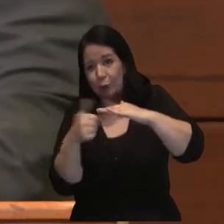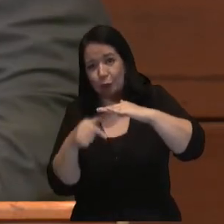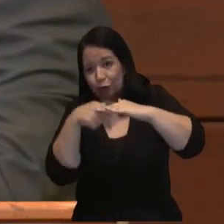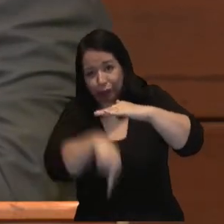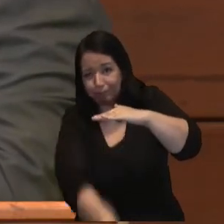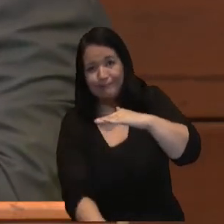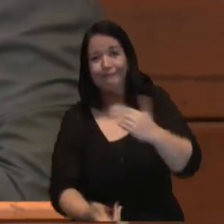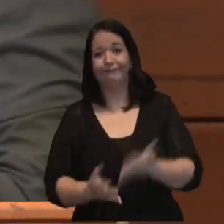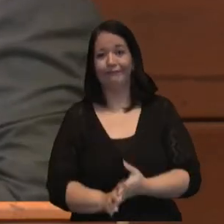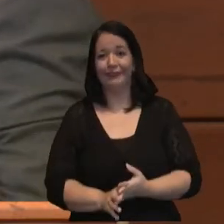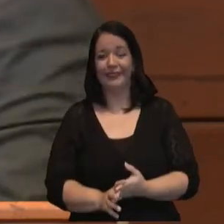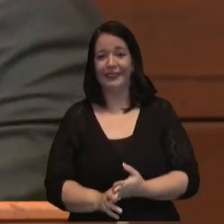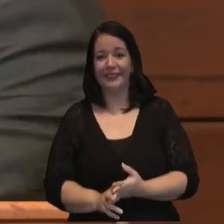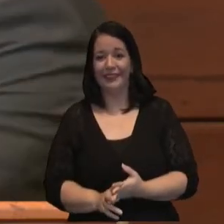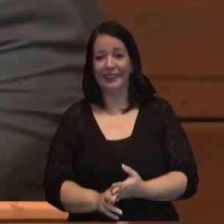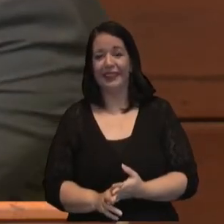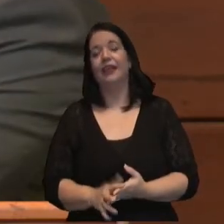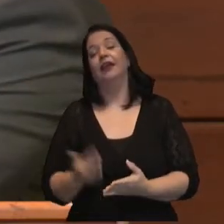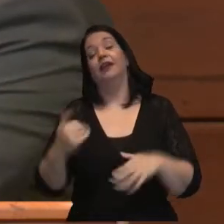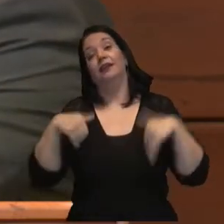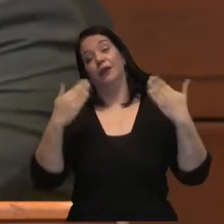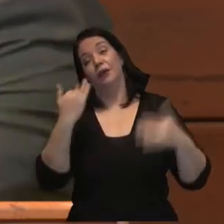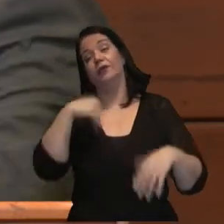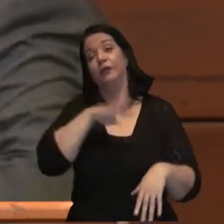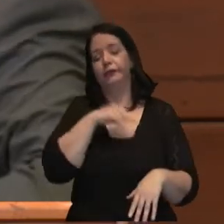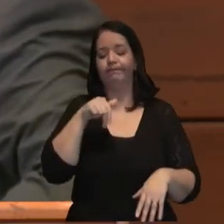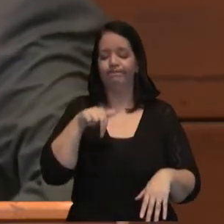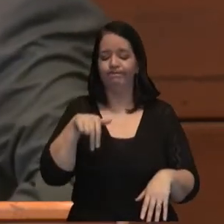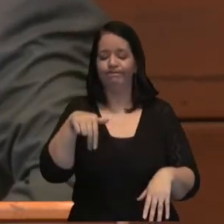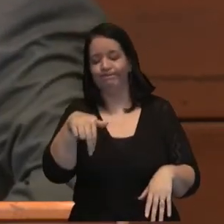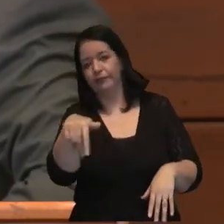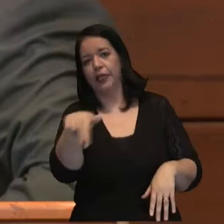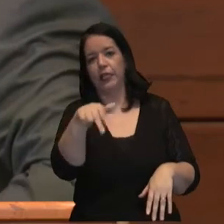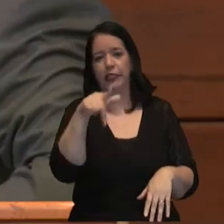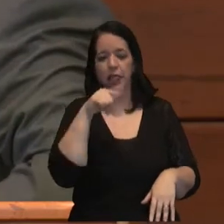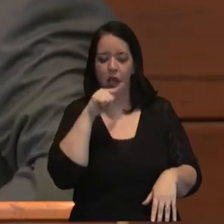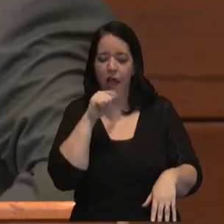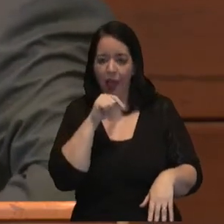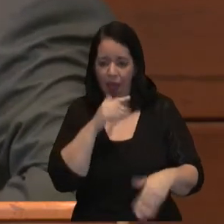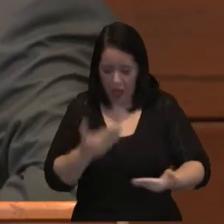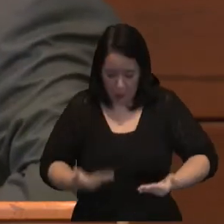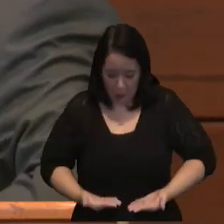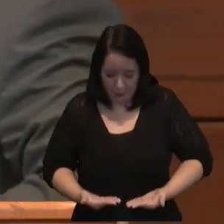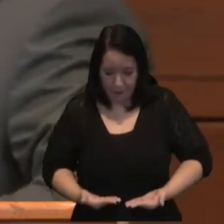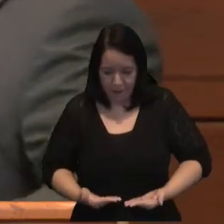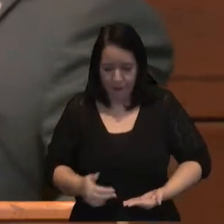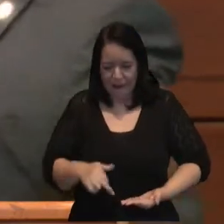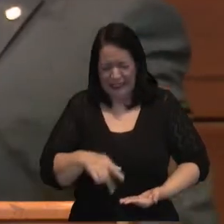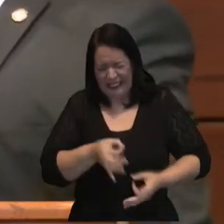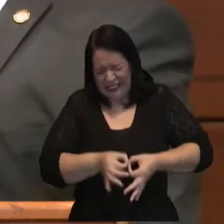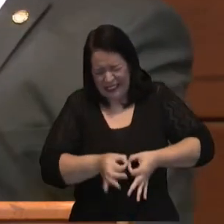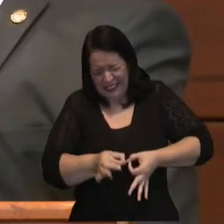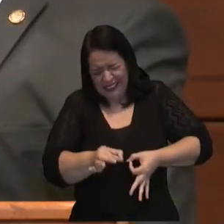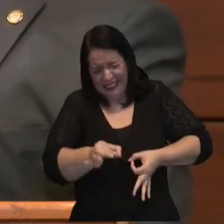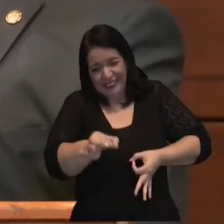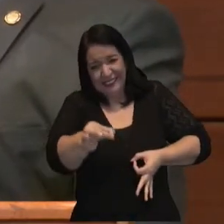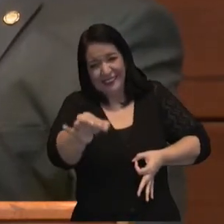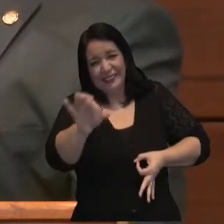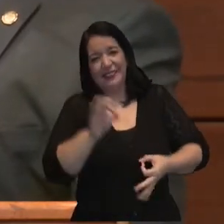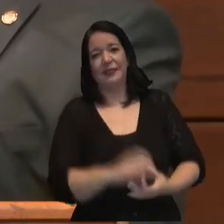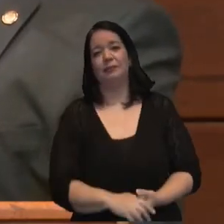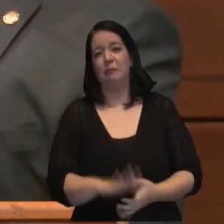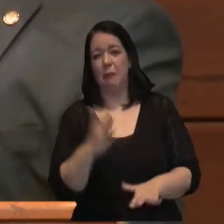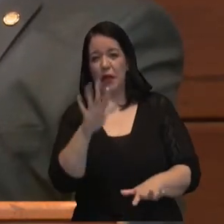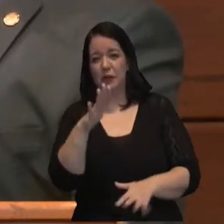parte. Meus irmãos, caminhamos grande parte ainda com água, nessa altura, e